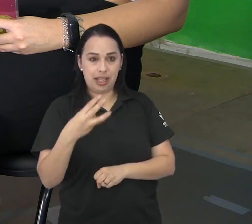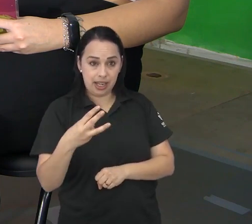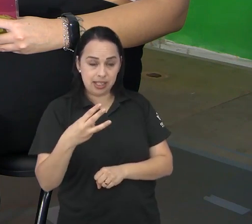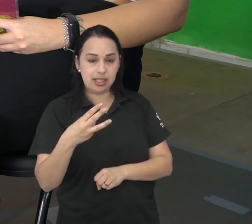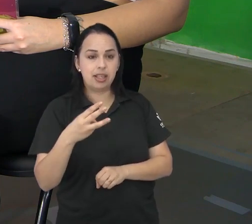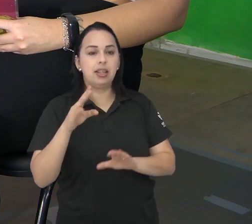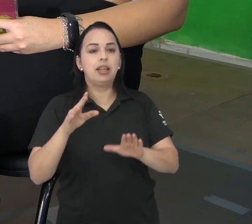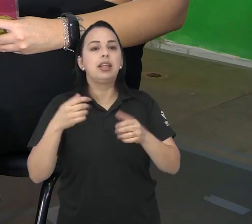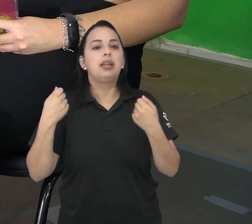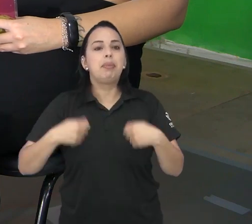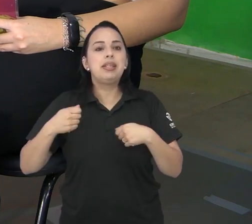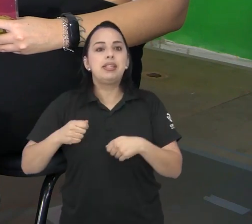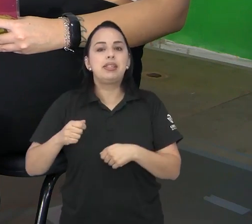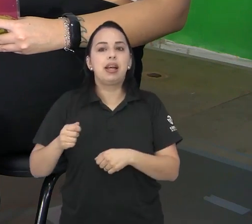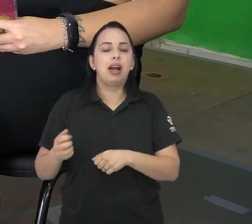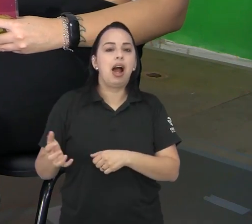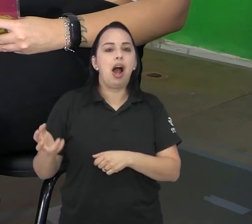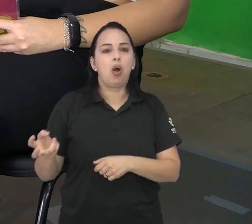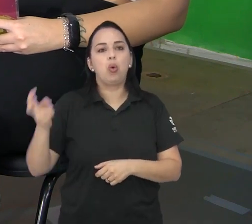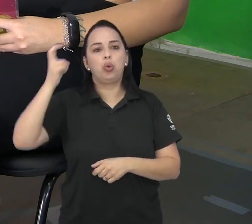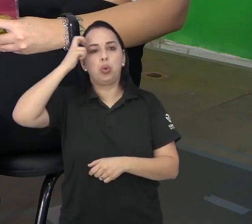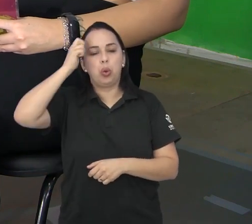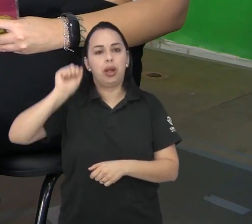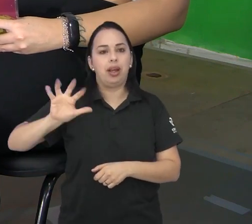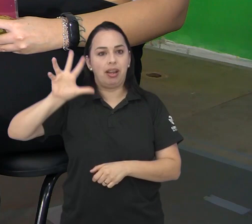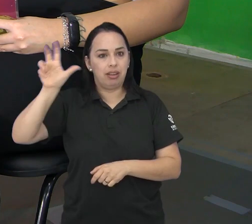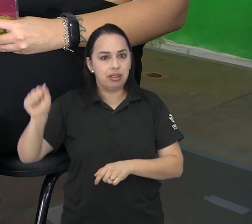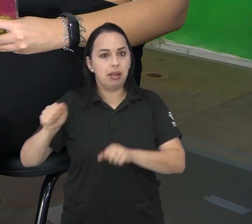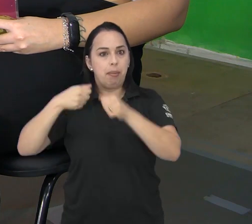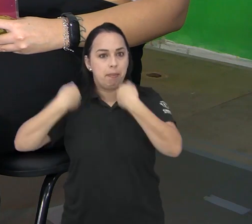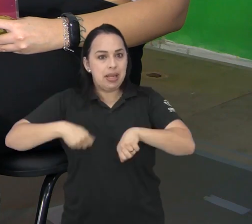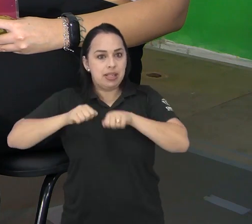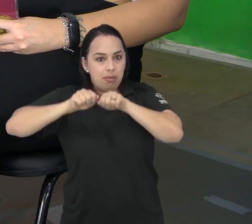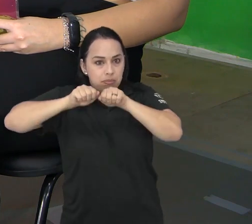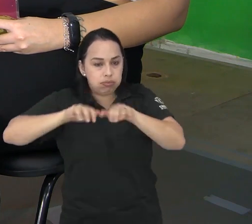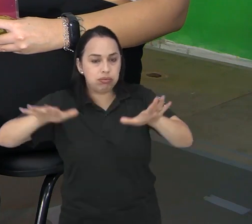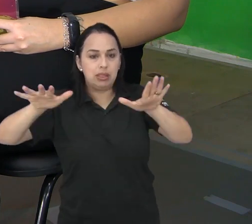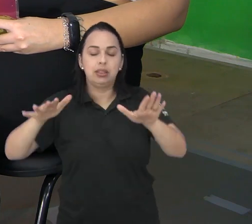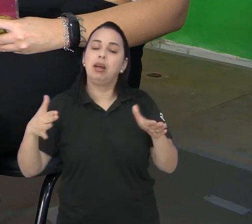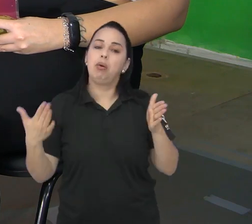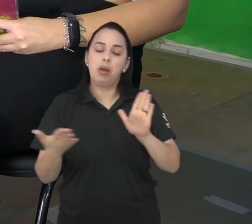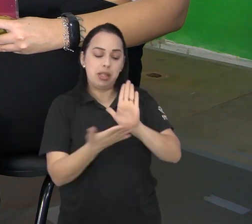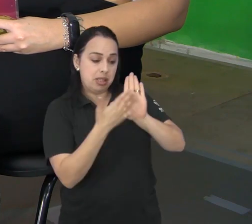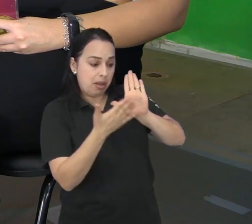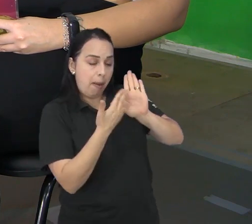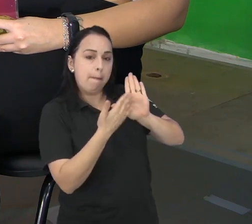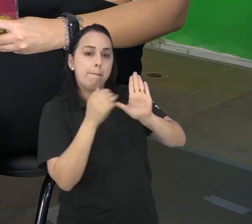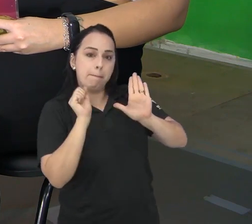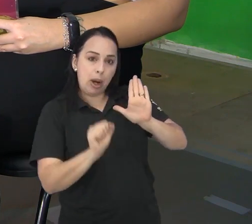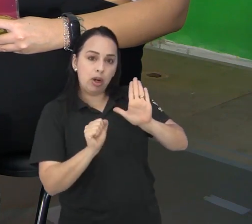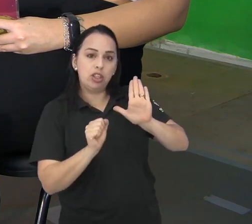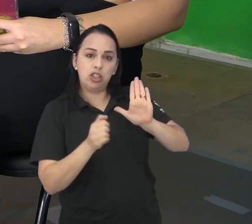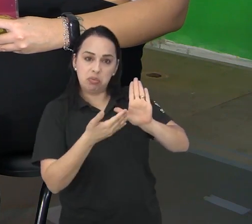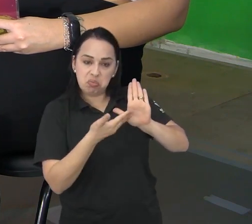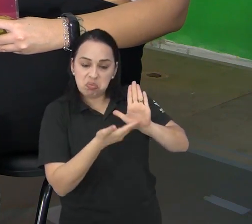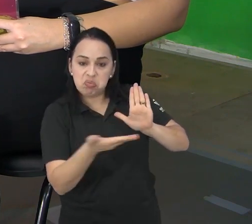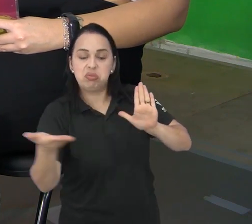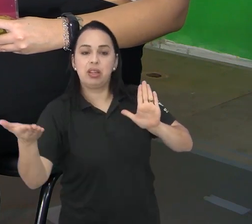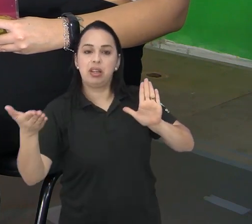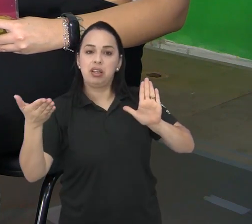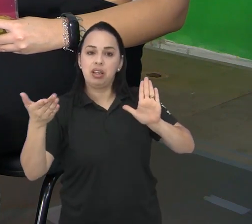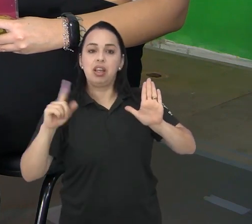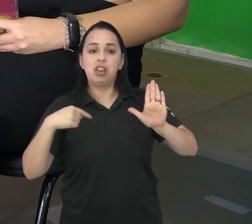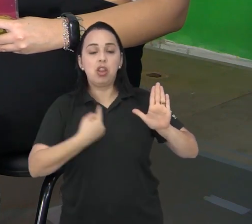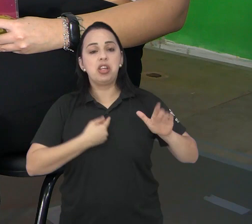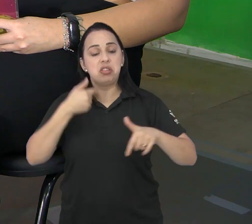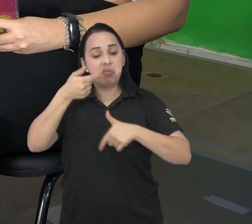conteúdo afro-brasileiro nas escolas, então esse pode ser também um material alternativo e que a gente precisa cada vez mais